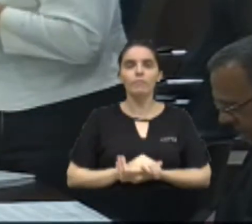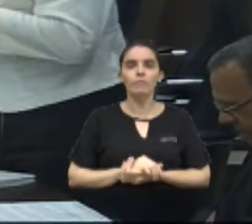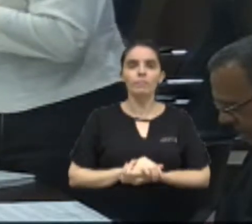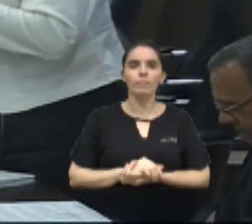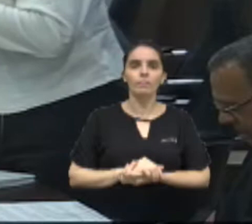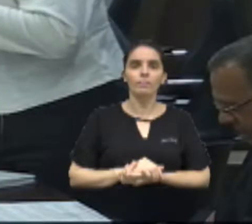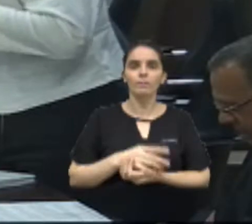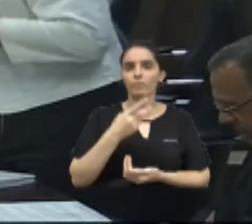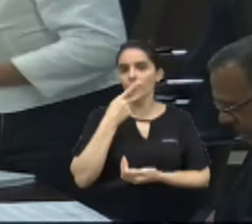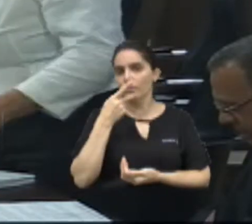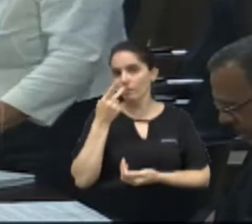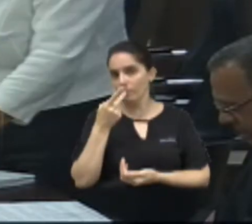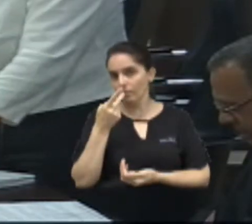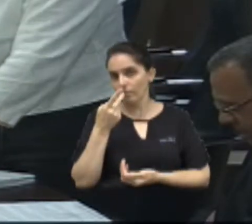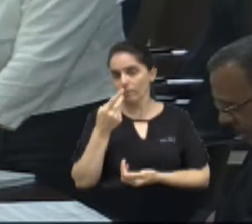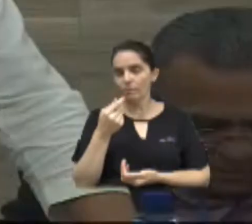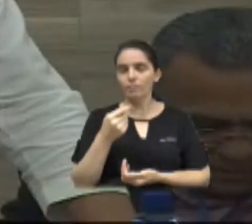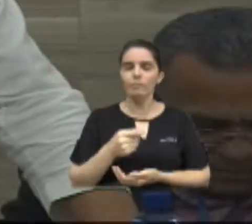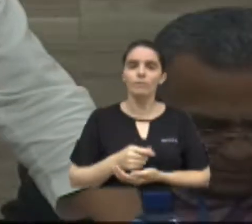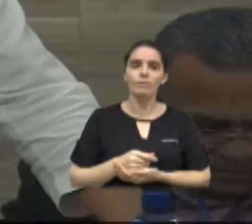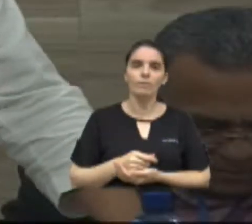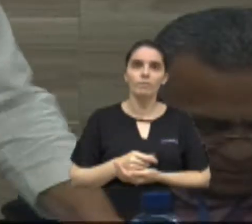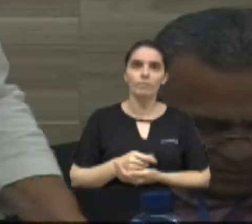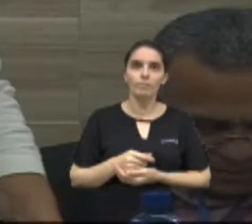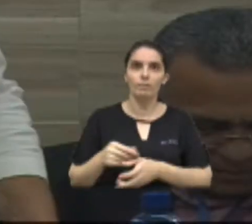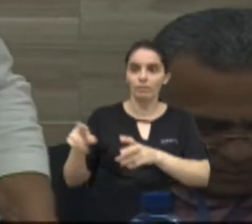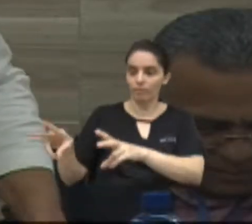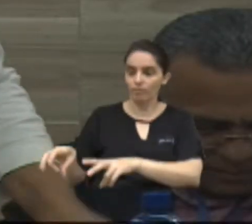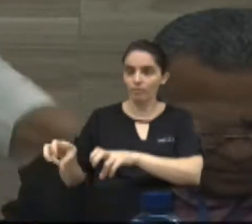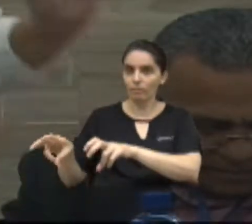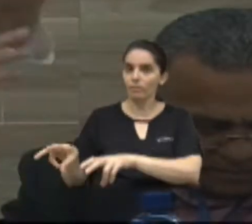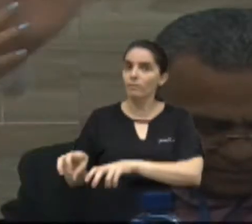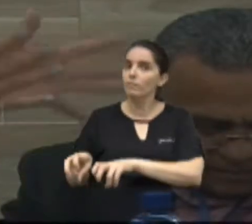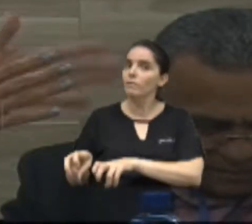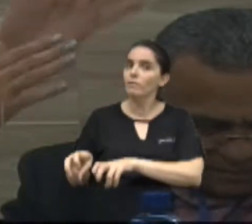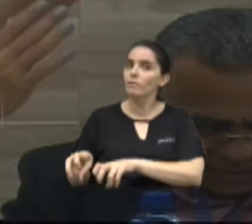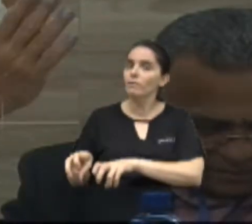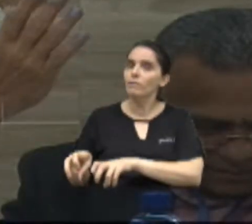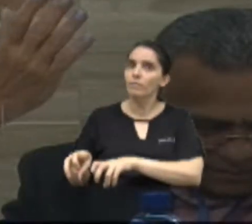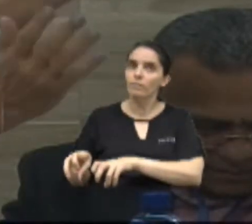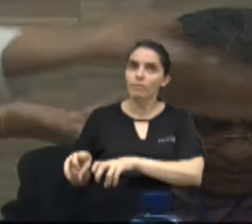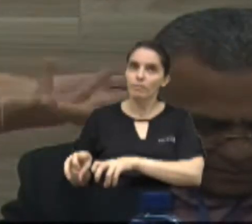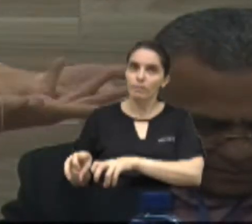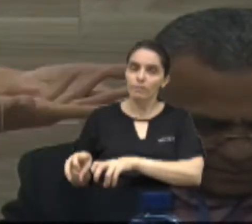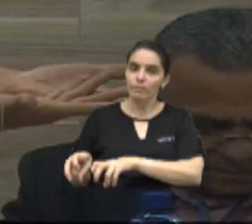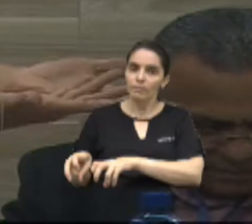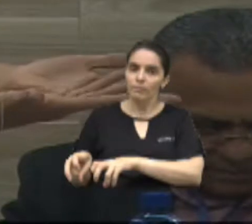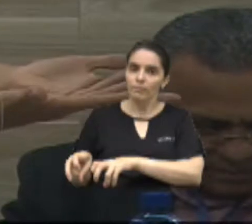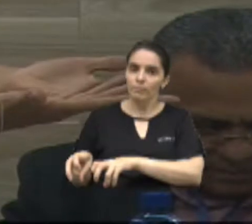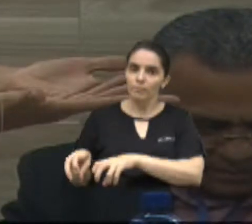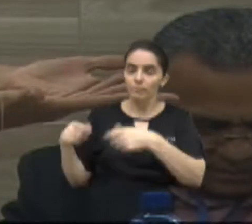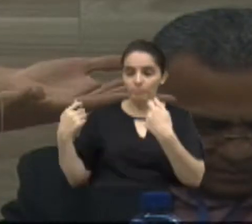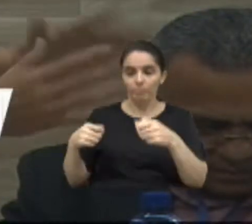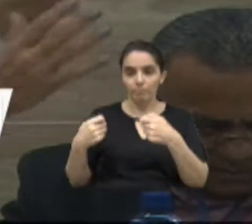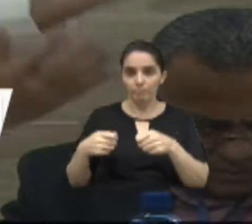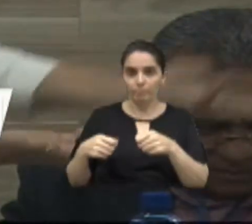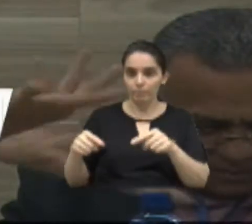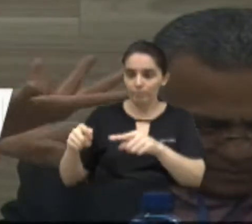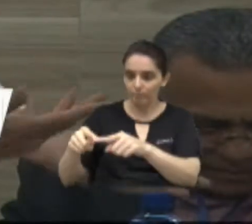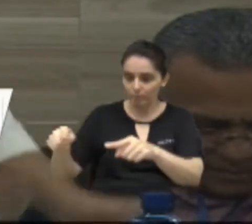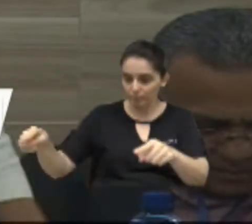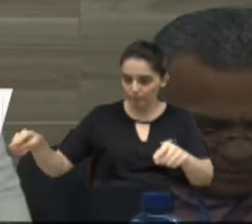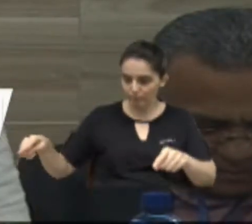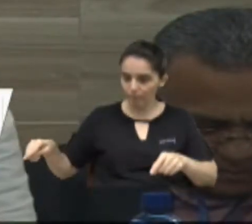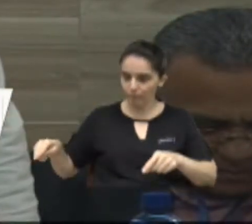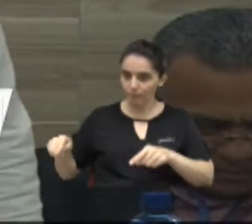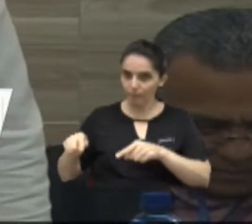para falar da necessidade que temos na área rural de ver os containers, não é esse o nome, as